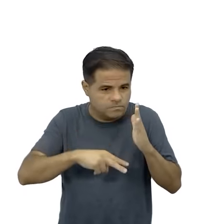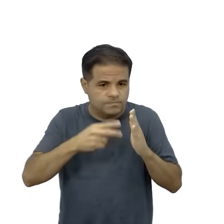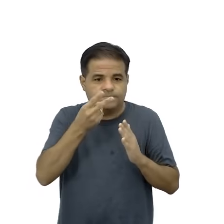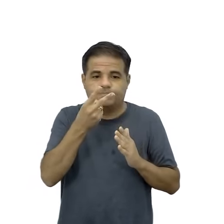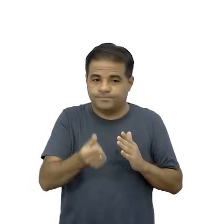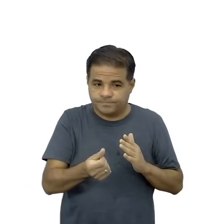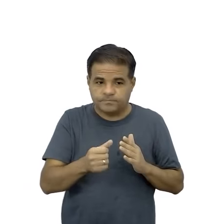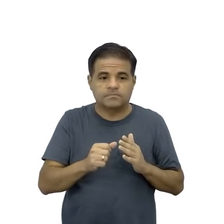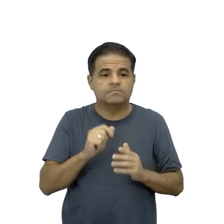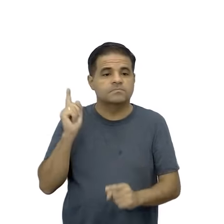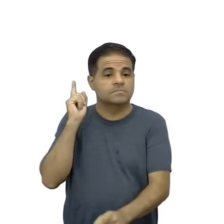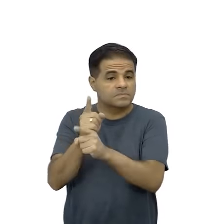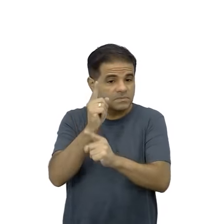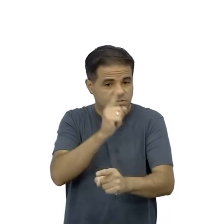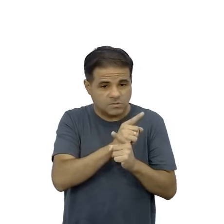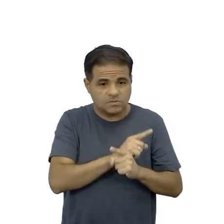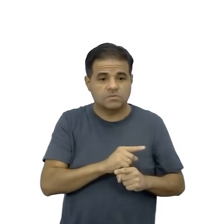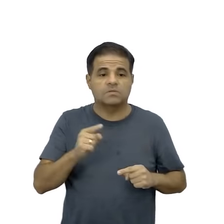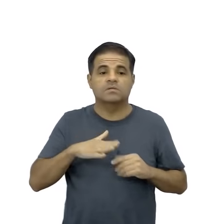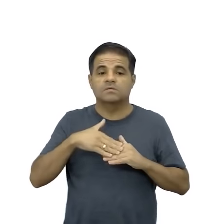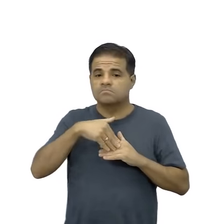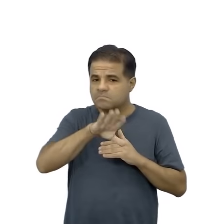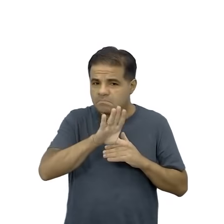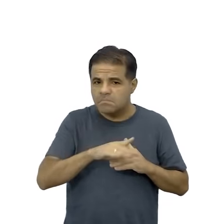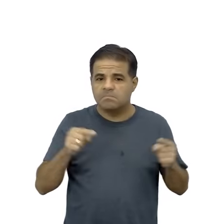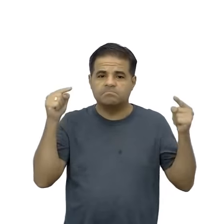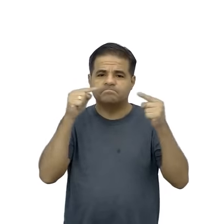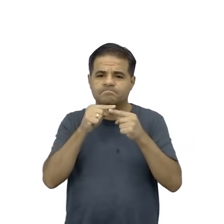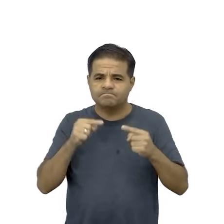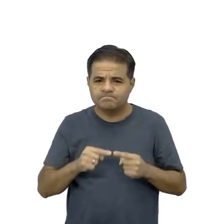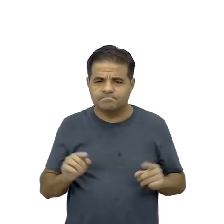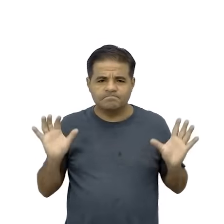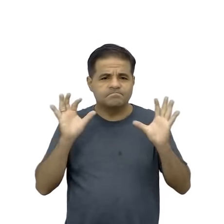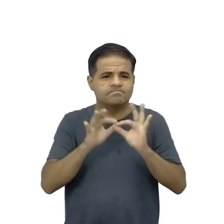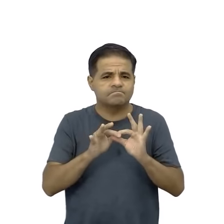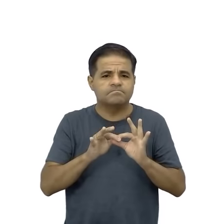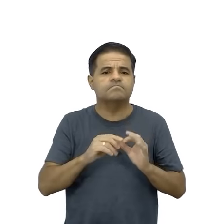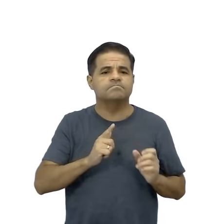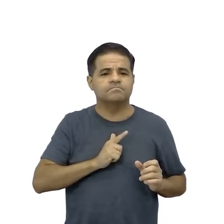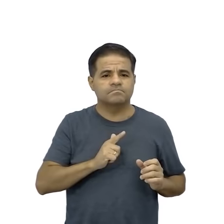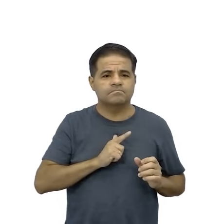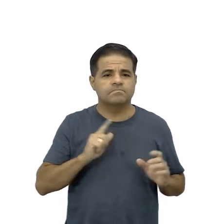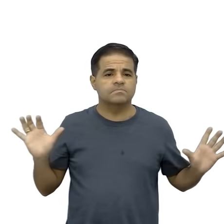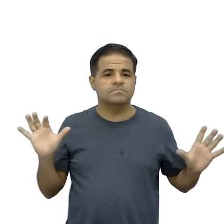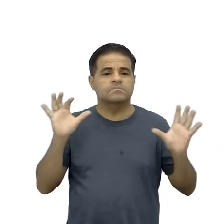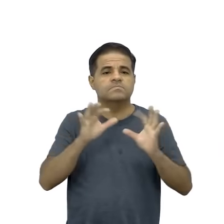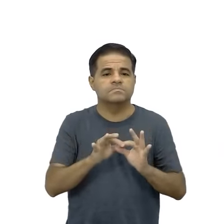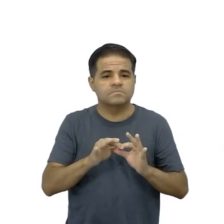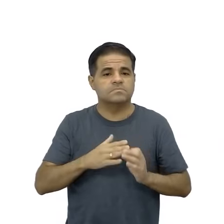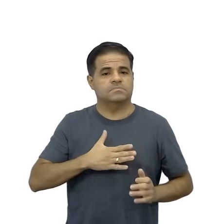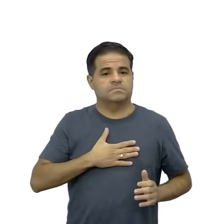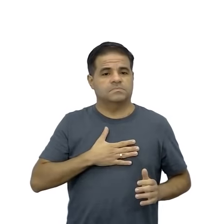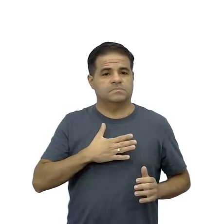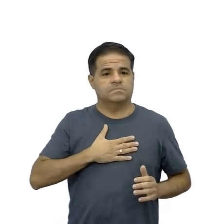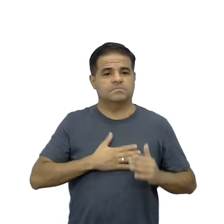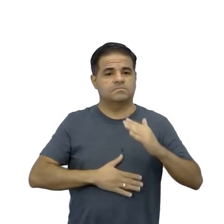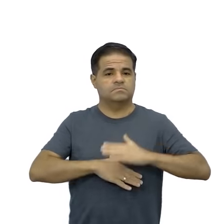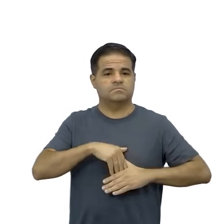questões, identifico aquela que se coaduna, aquela que se está ali vinculada à minha